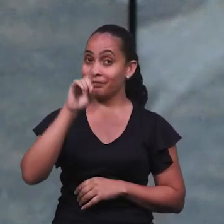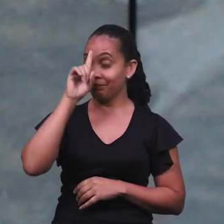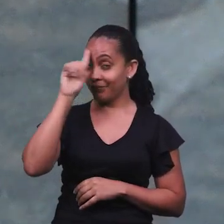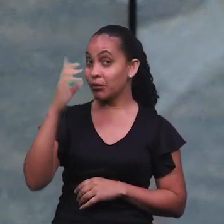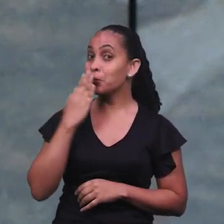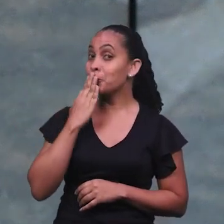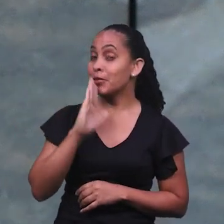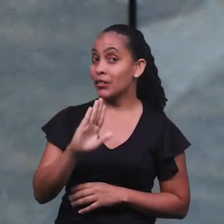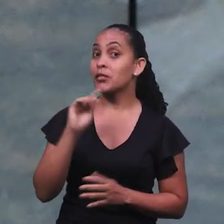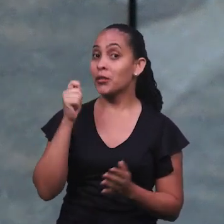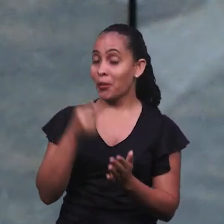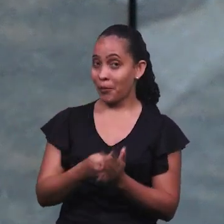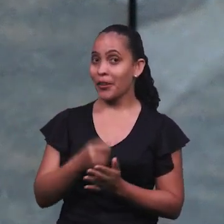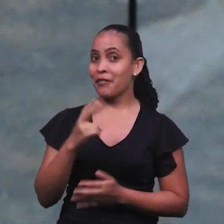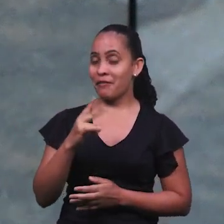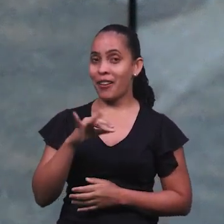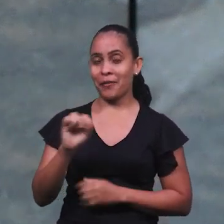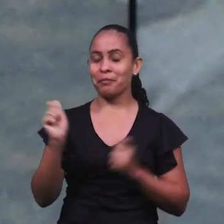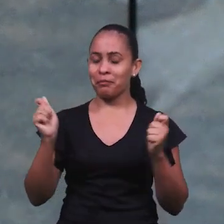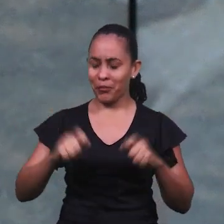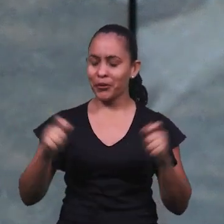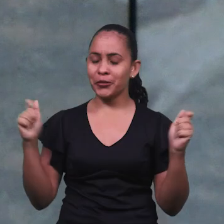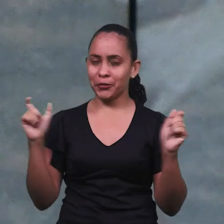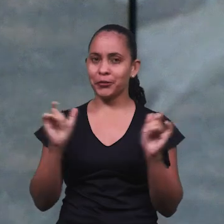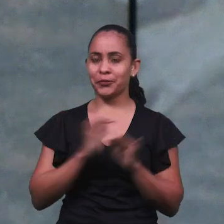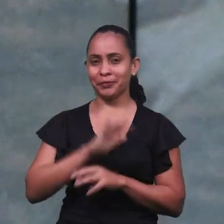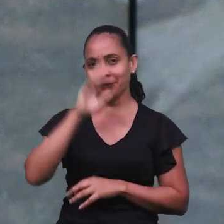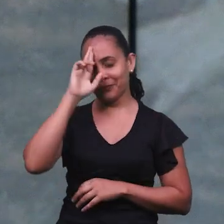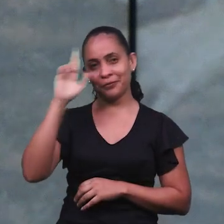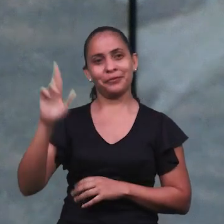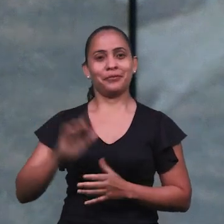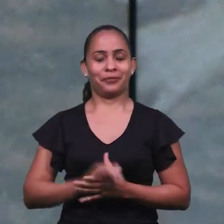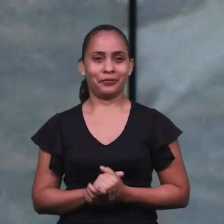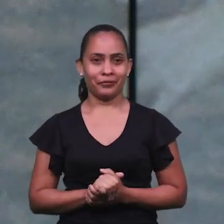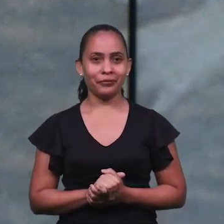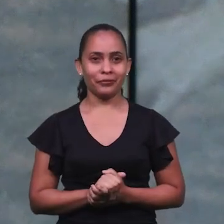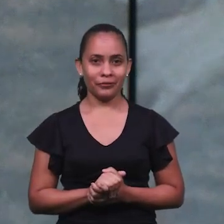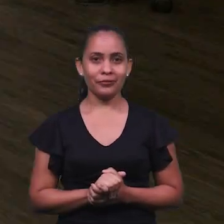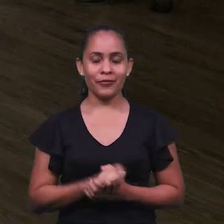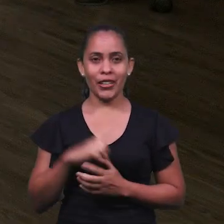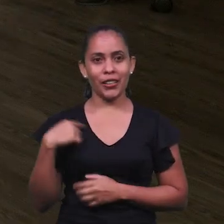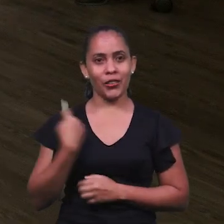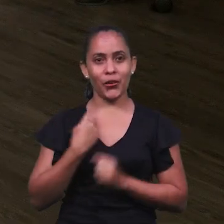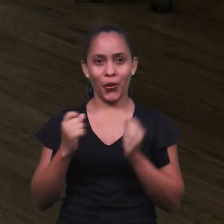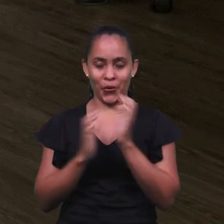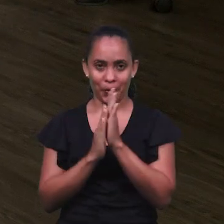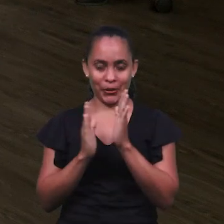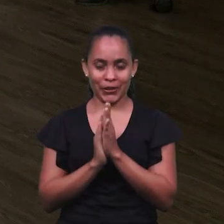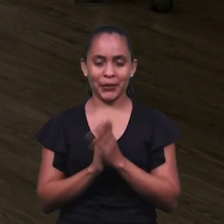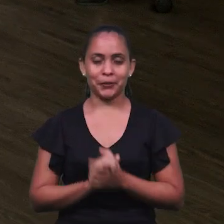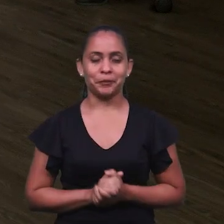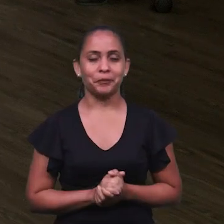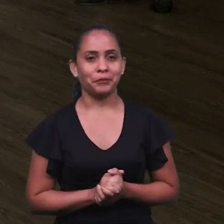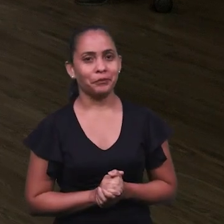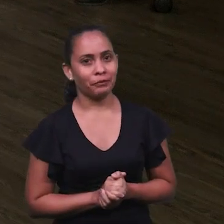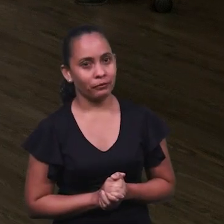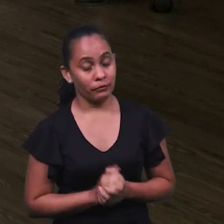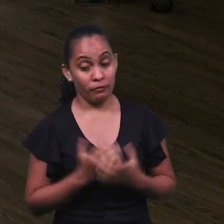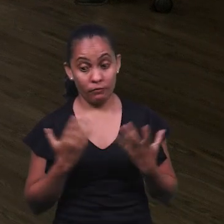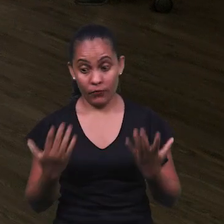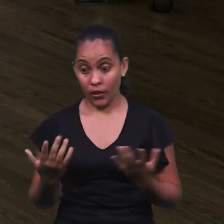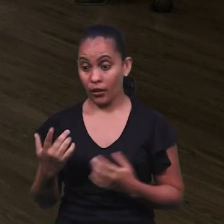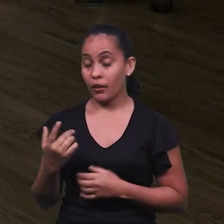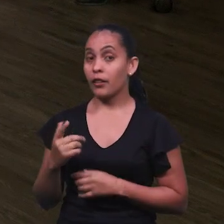cumprir. Amém. O Senhor prometeu, você já pode glorificar a partir da promessa. A partir da promessa, você vai louvando o Senhor. O viés, né, o olhar